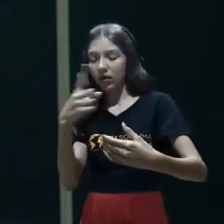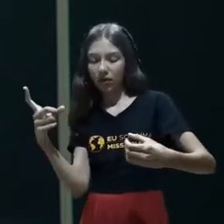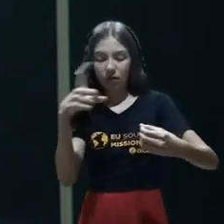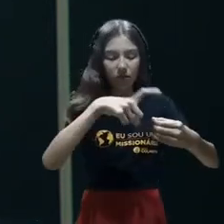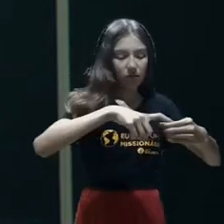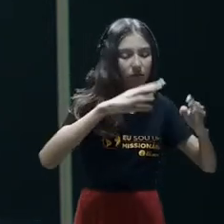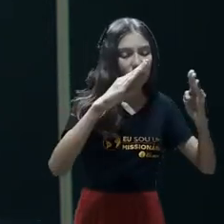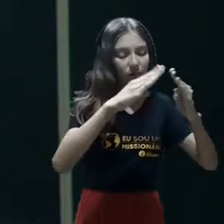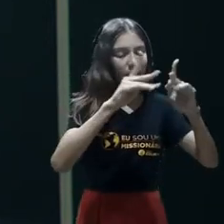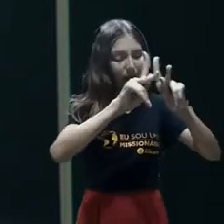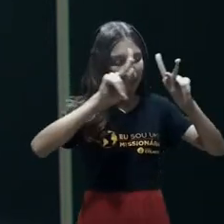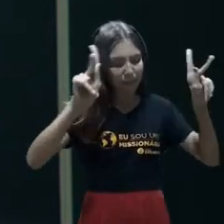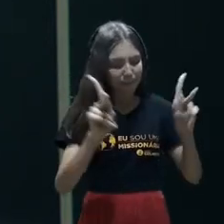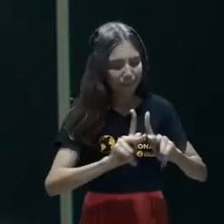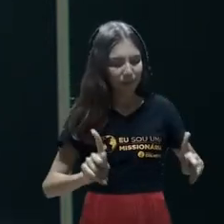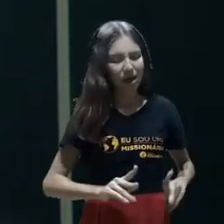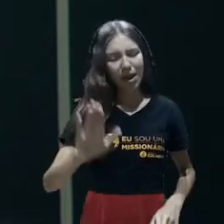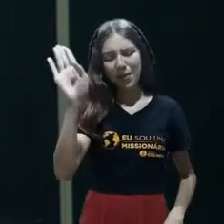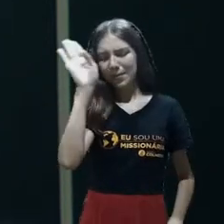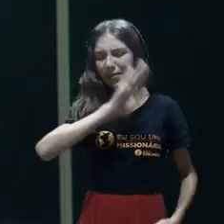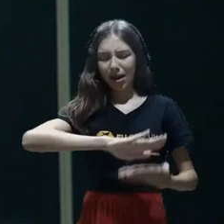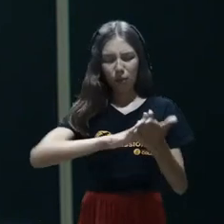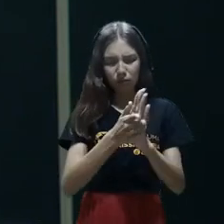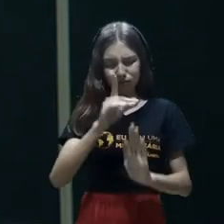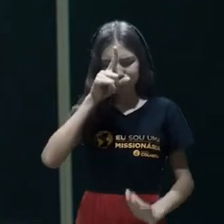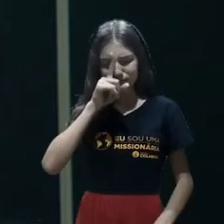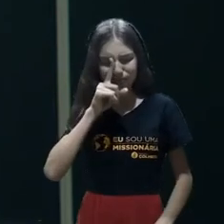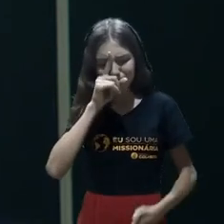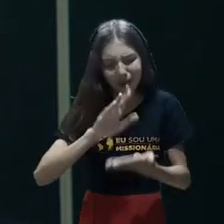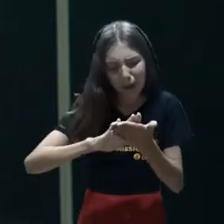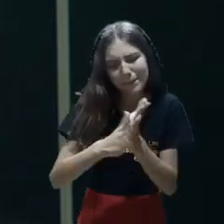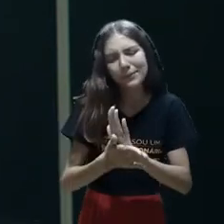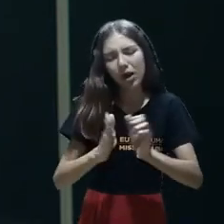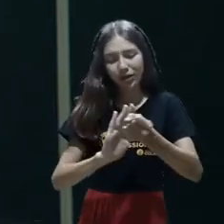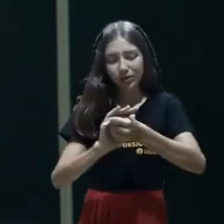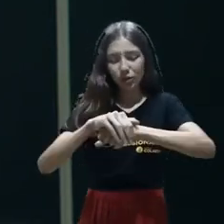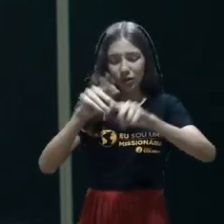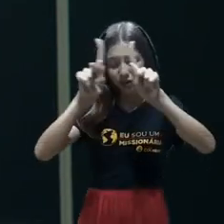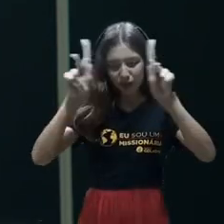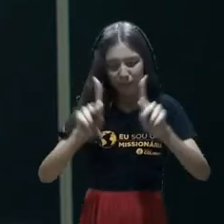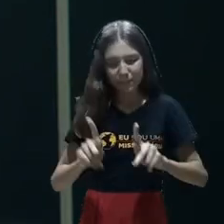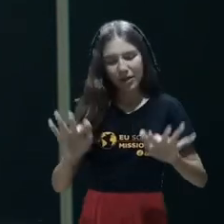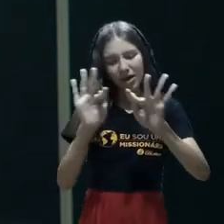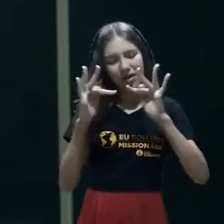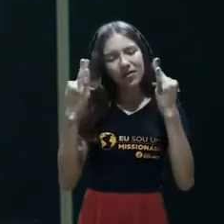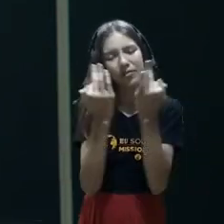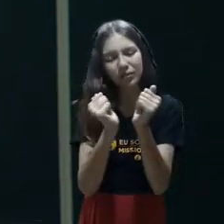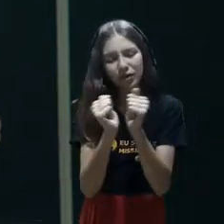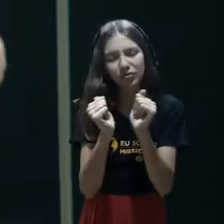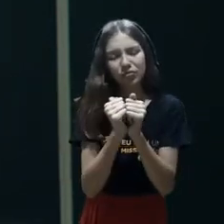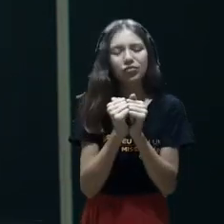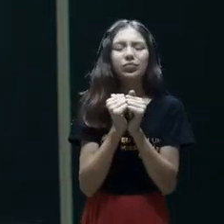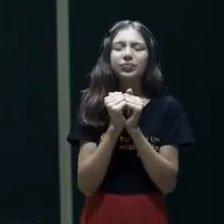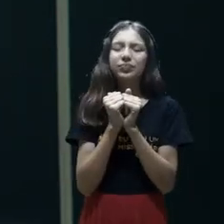lares, guardando do perigo do mal, dando-nos uma noite de paz em família.